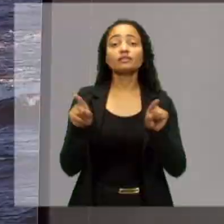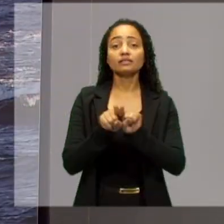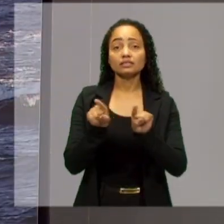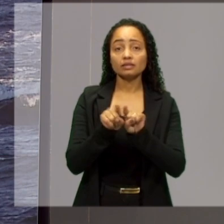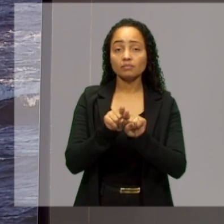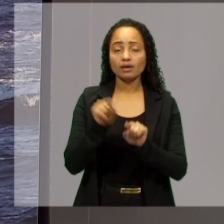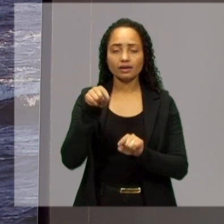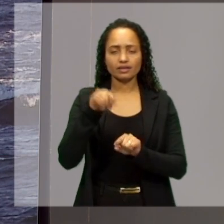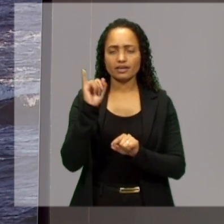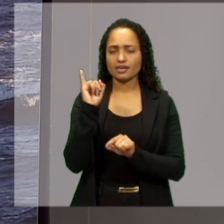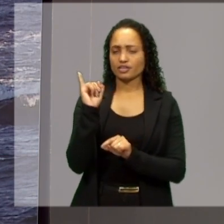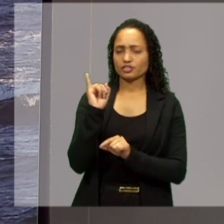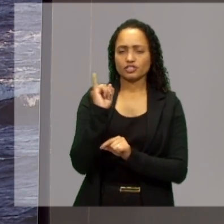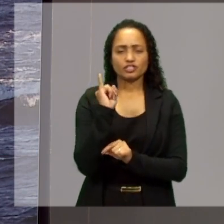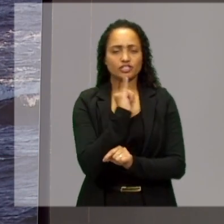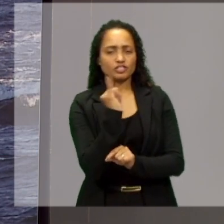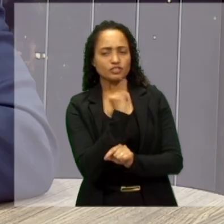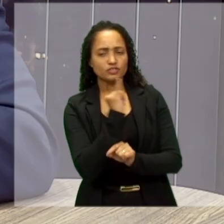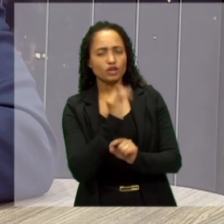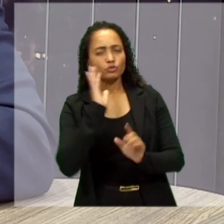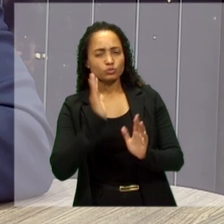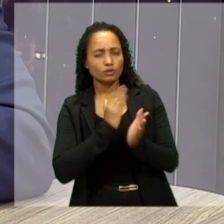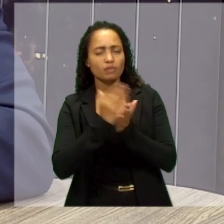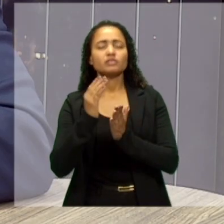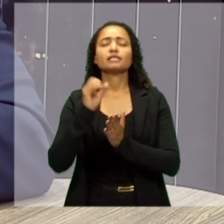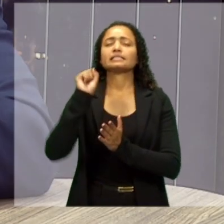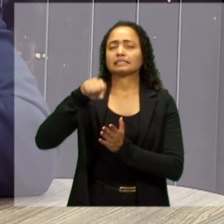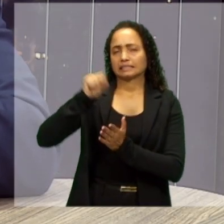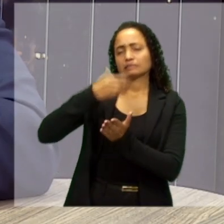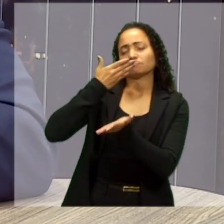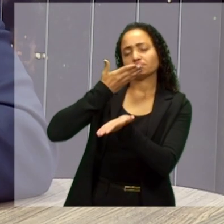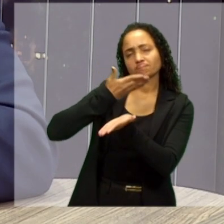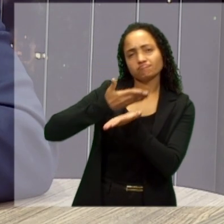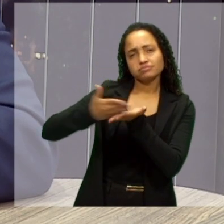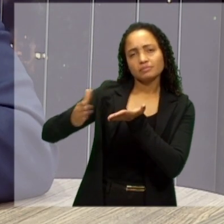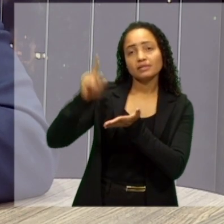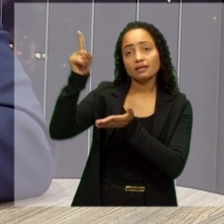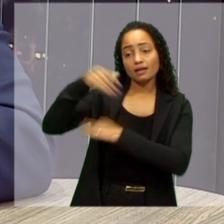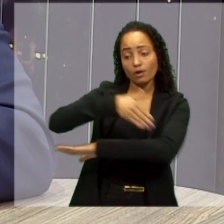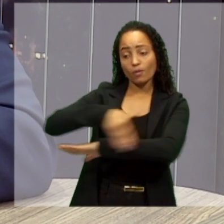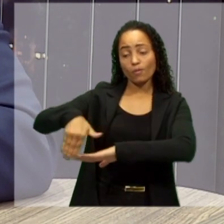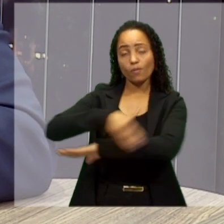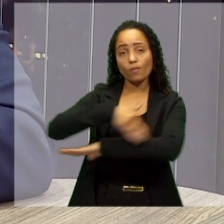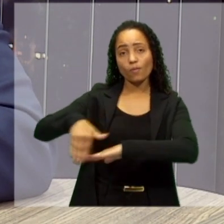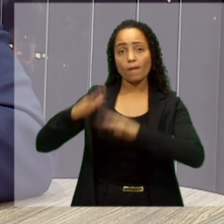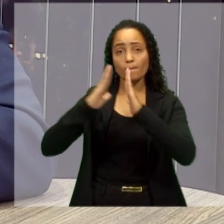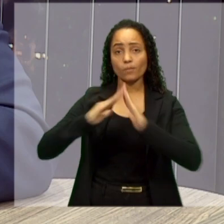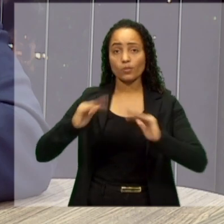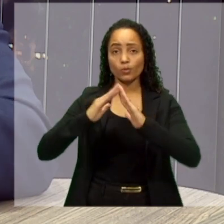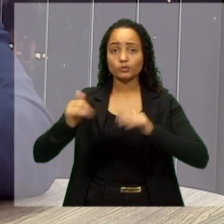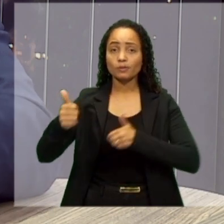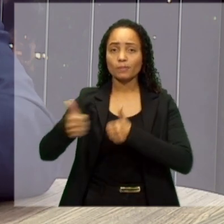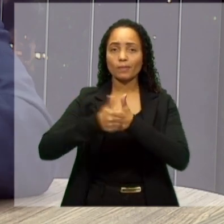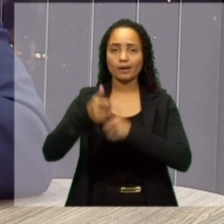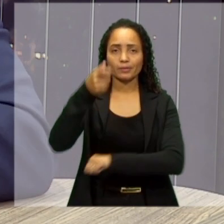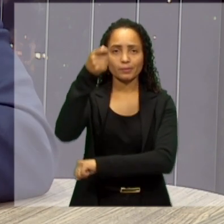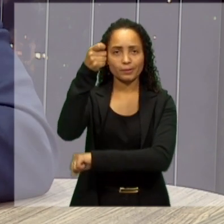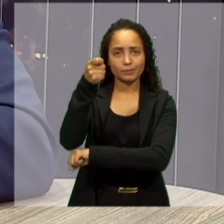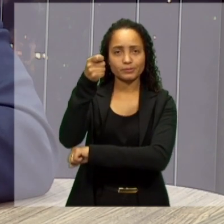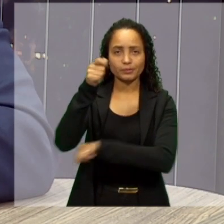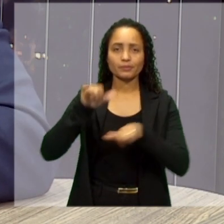senhor já estava aqui desde os primórdios? Desde os primórdios. A gente começou lá na Rua Brusque, perto do Angelone, uma